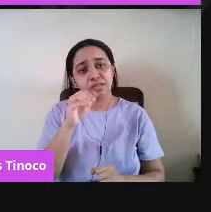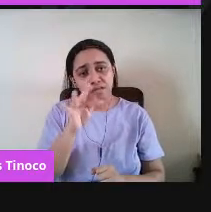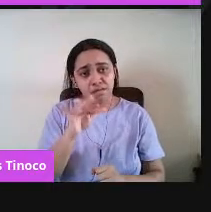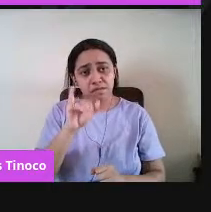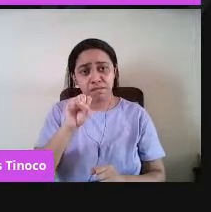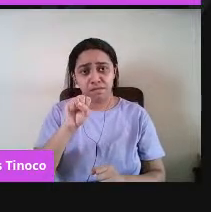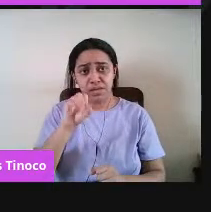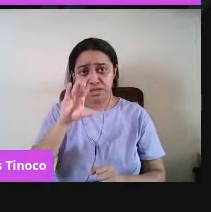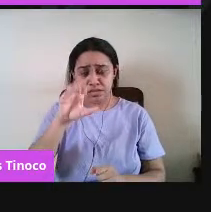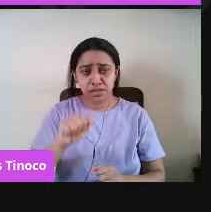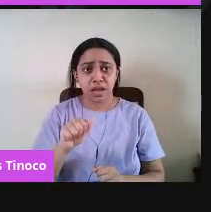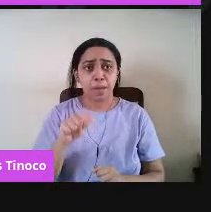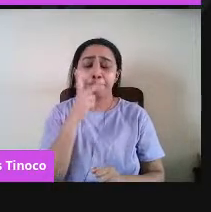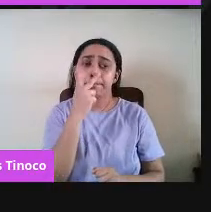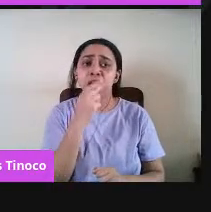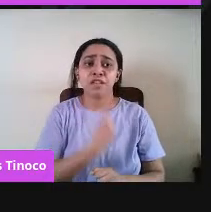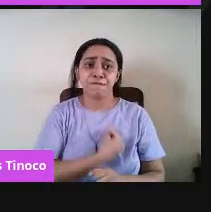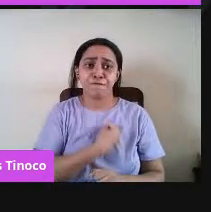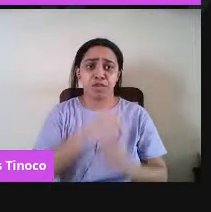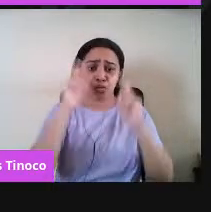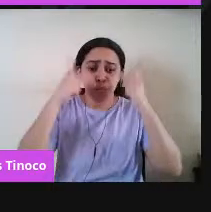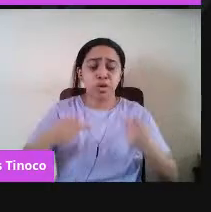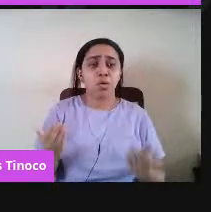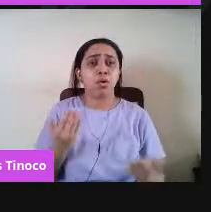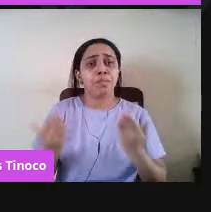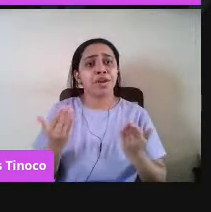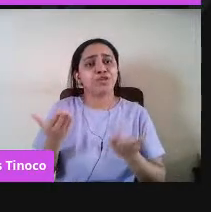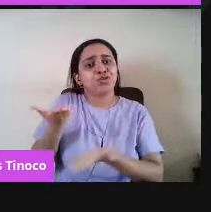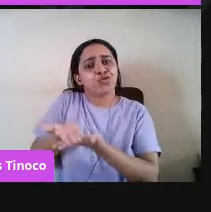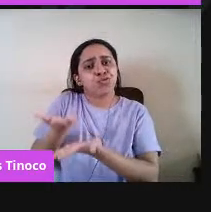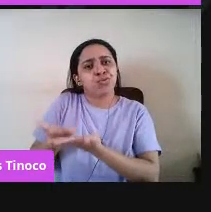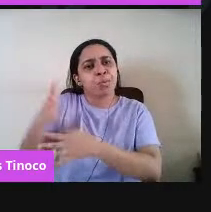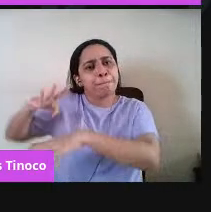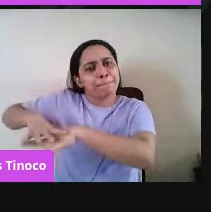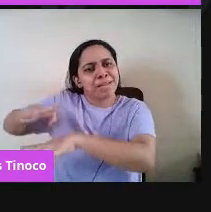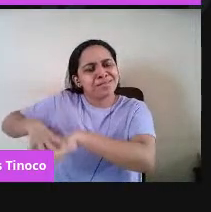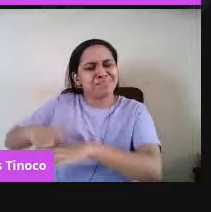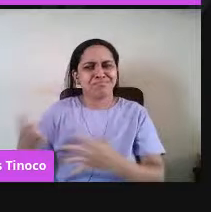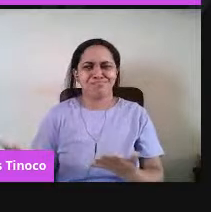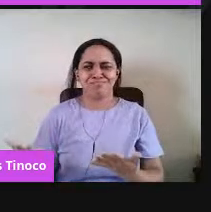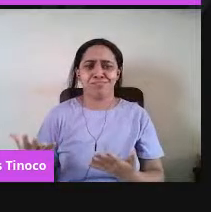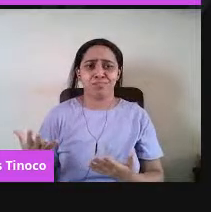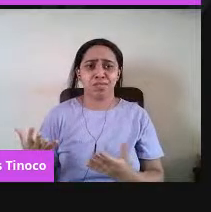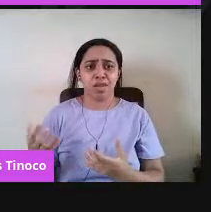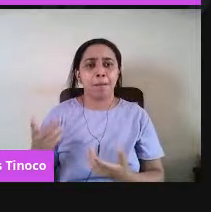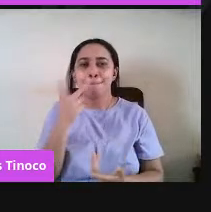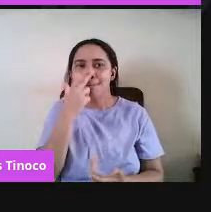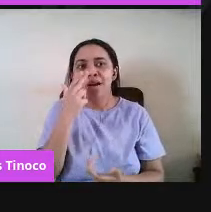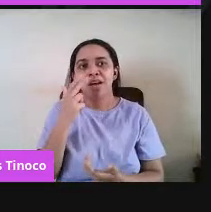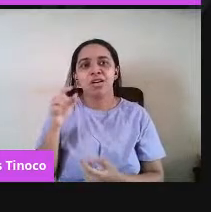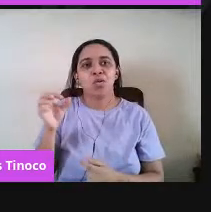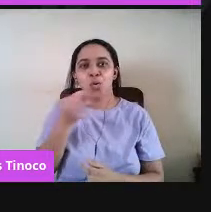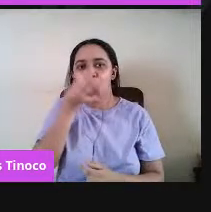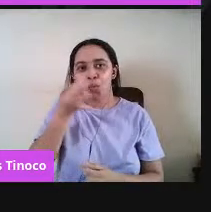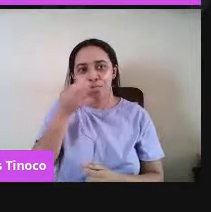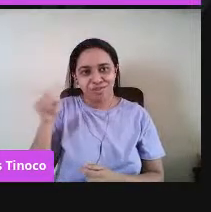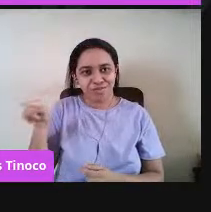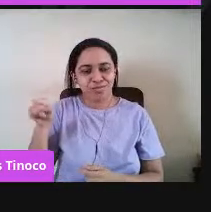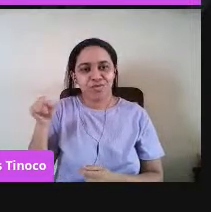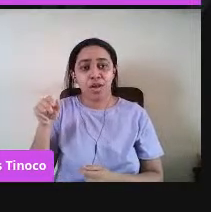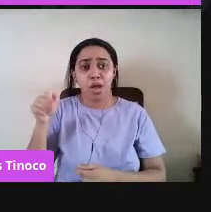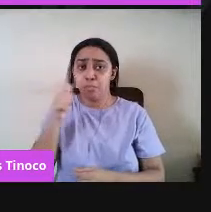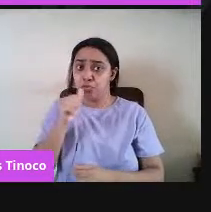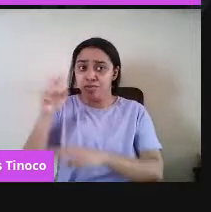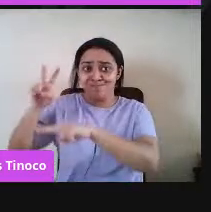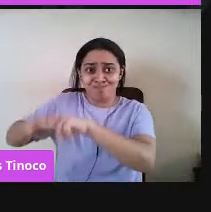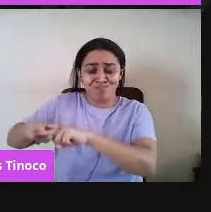matemática. Esse comentário tem estreita conexão com o relato de uma detenta na matéria, dizendo que o sofrimento é tamanho que pedem